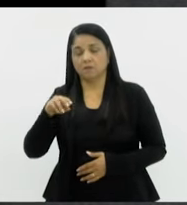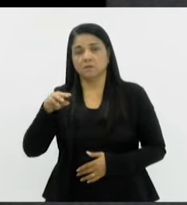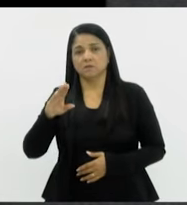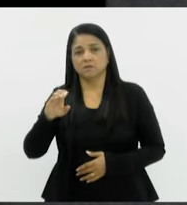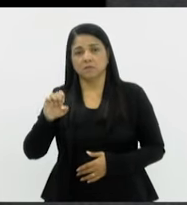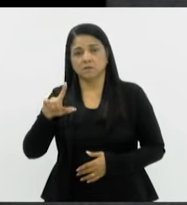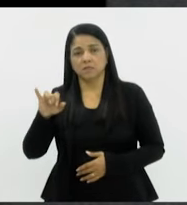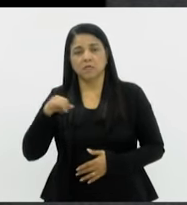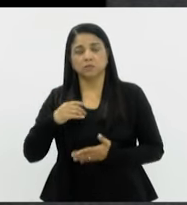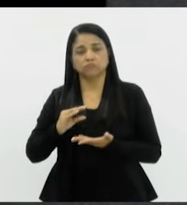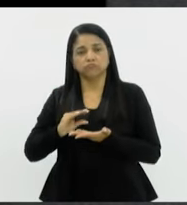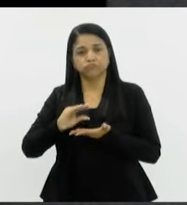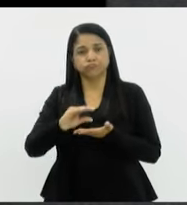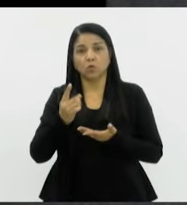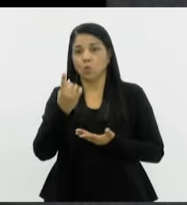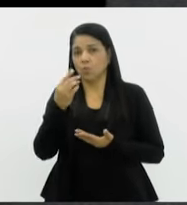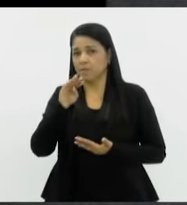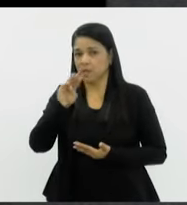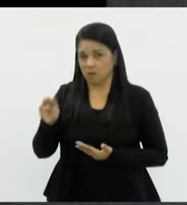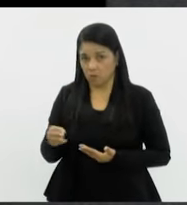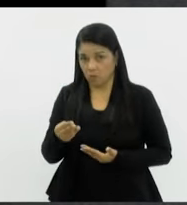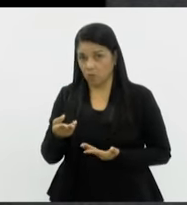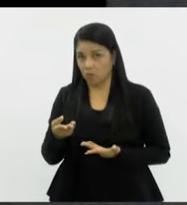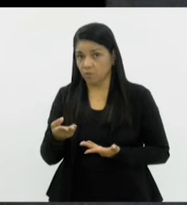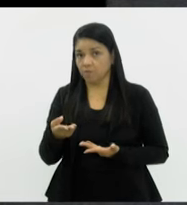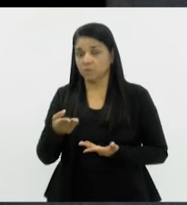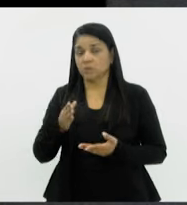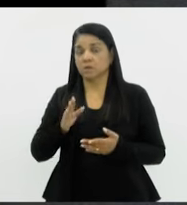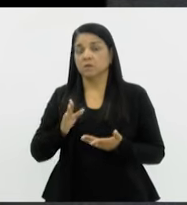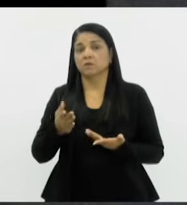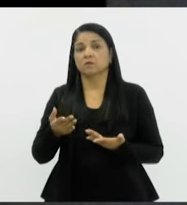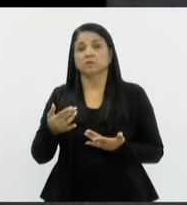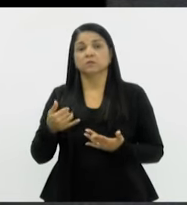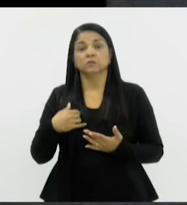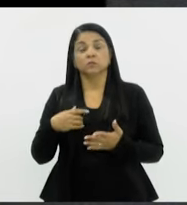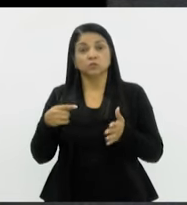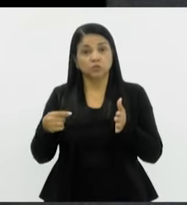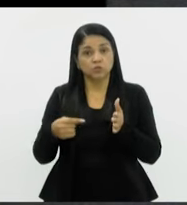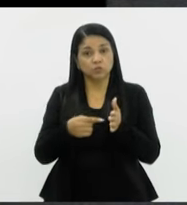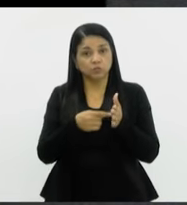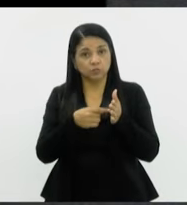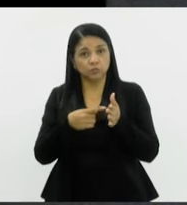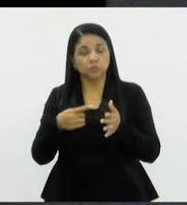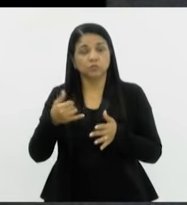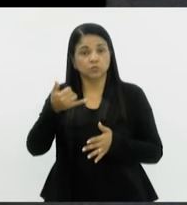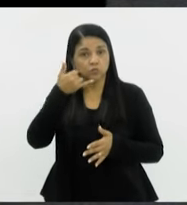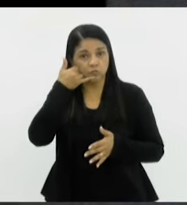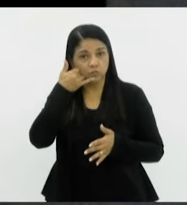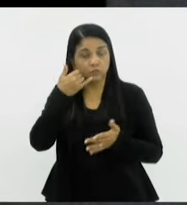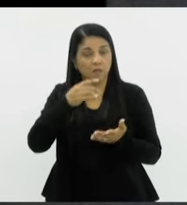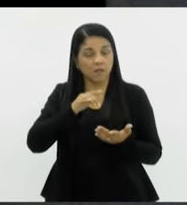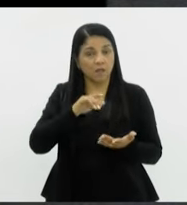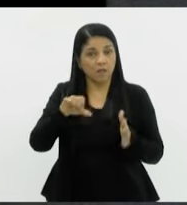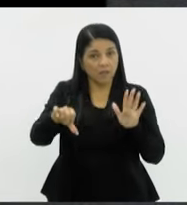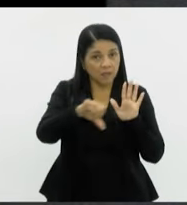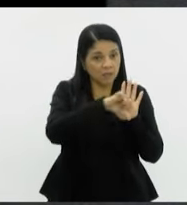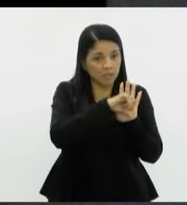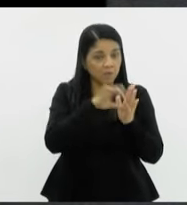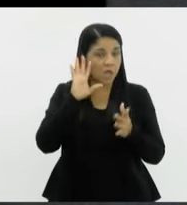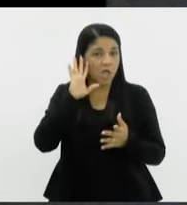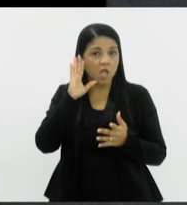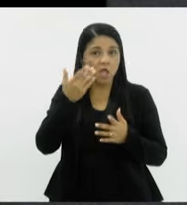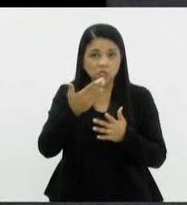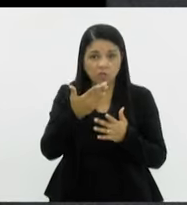para o Disque Denúncia. A quantidade de crimes que o Disque Denúncia ajudou a resolver nesse período foi